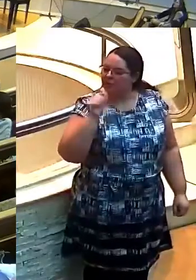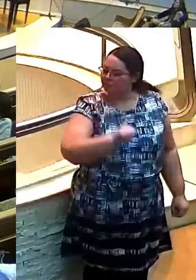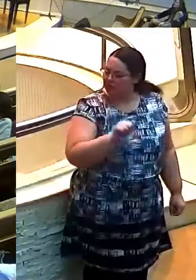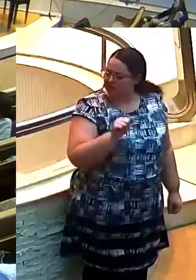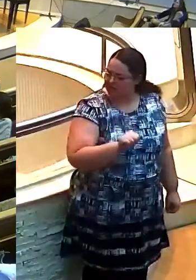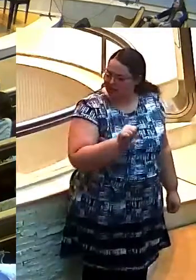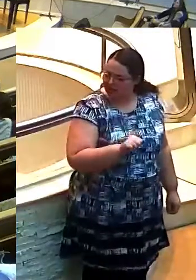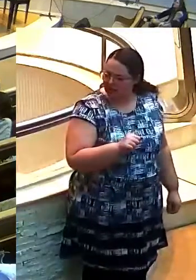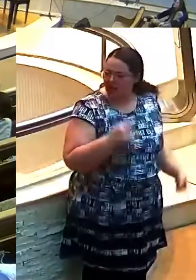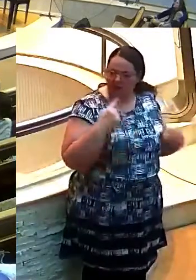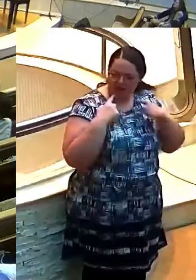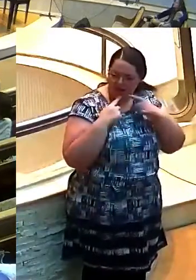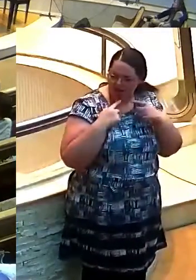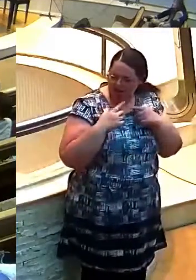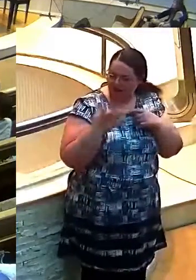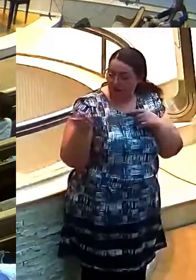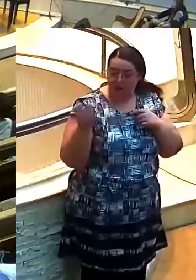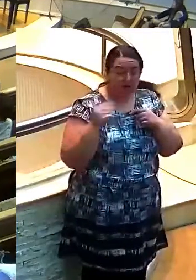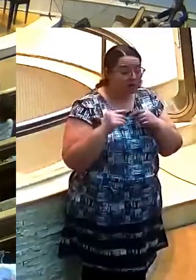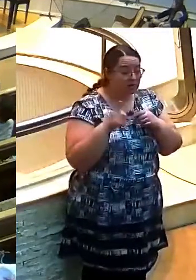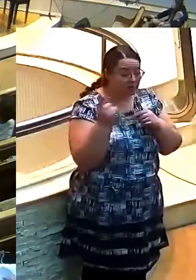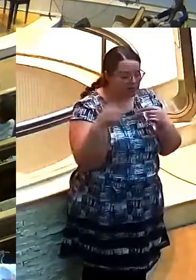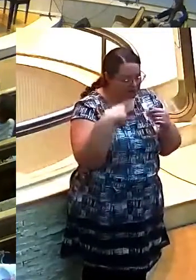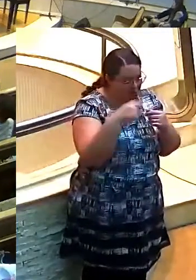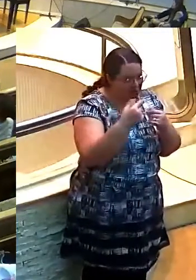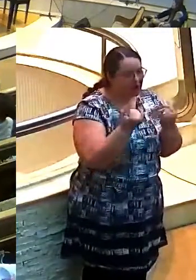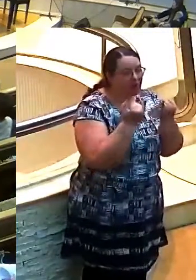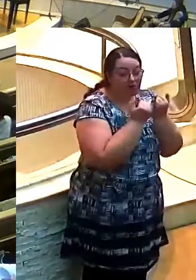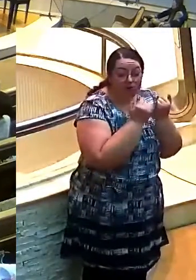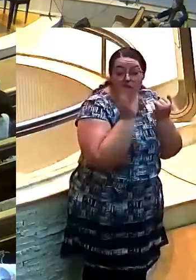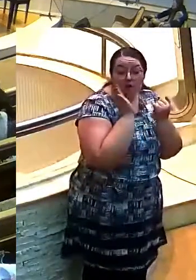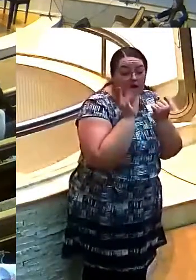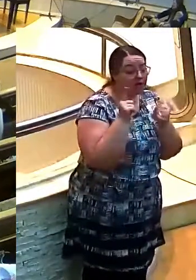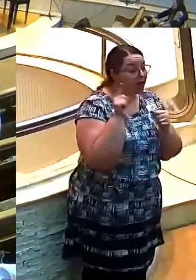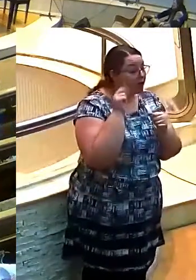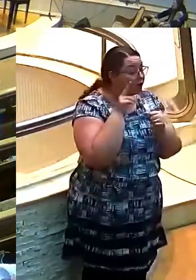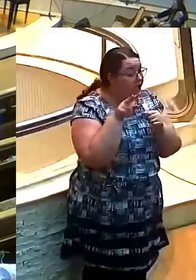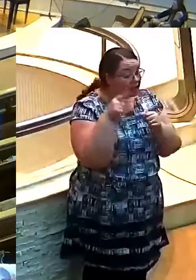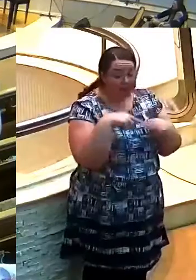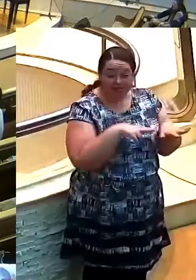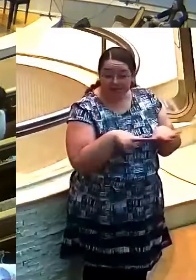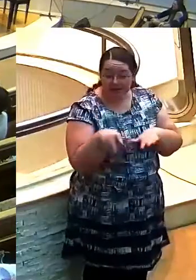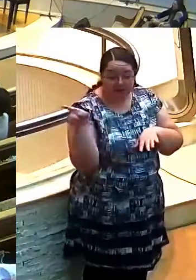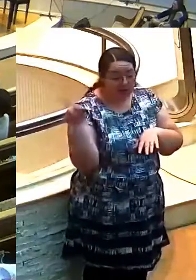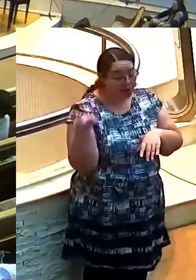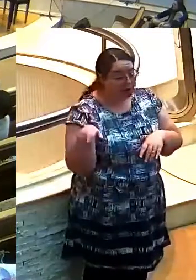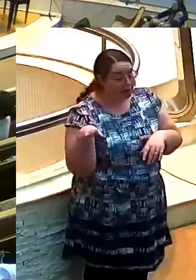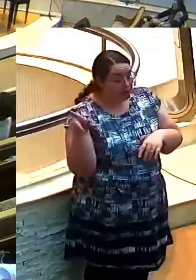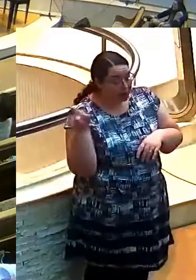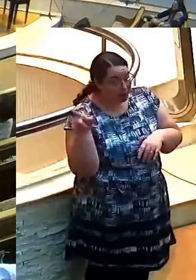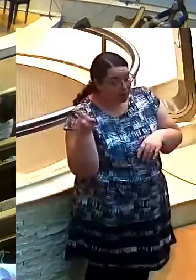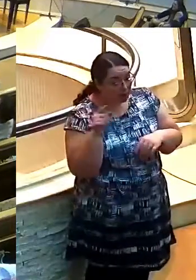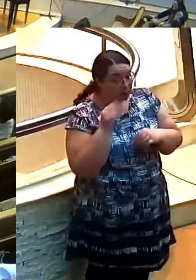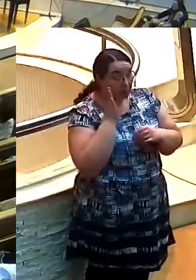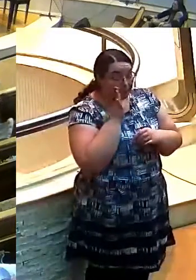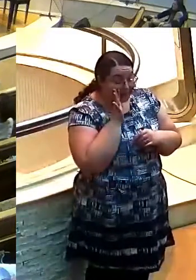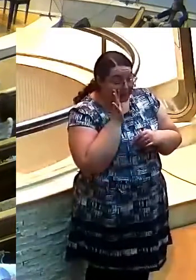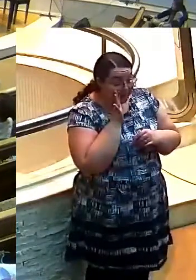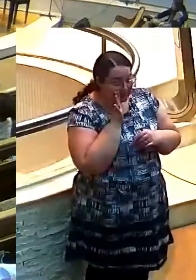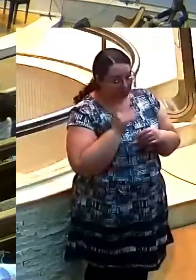você, atenção, para a segunda questão, se você deseja, se você deseja,